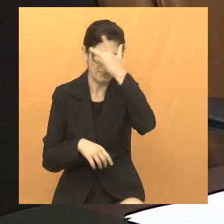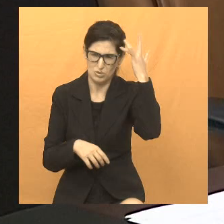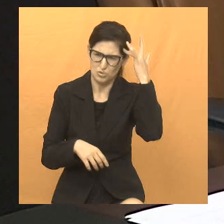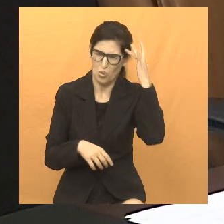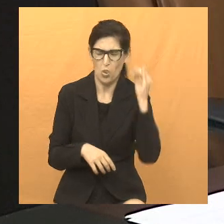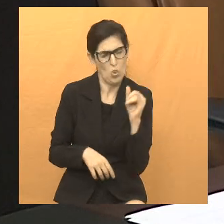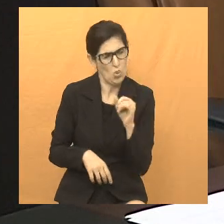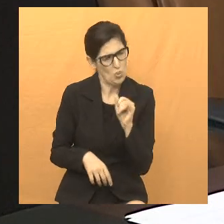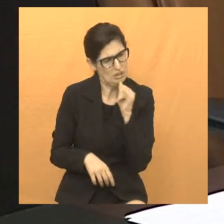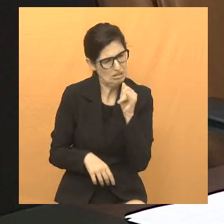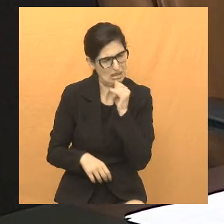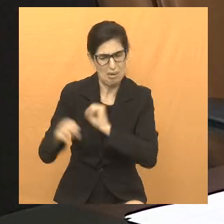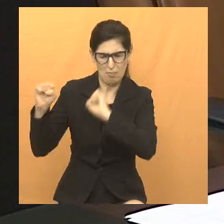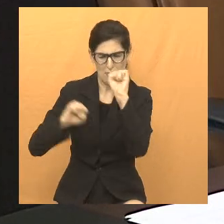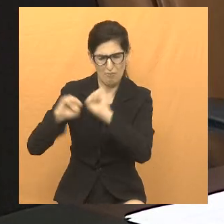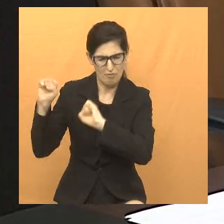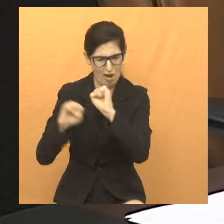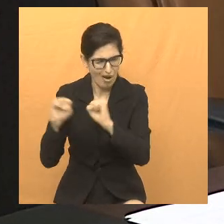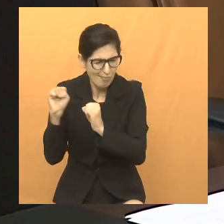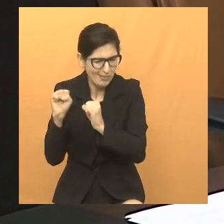fábrica e está na rede pública?